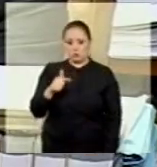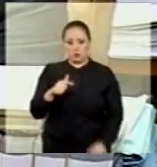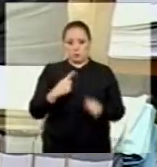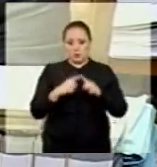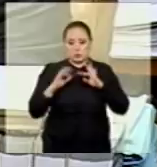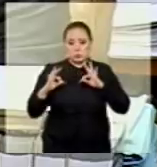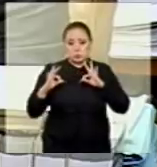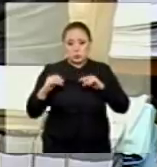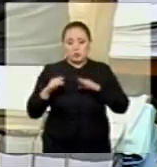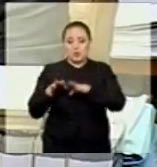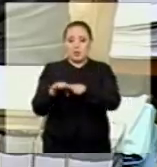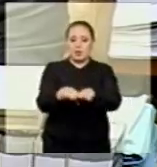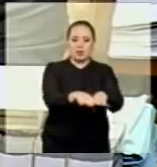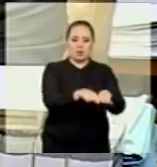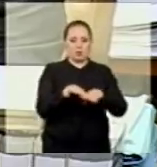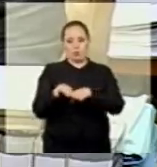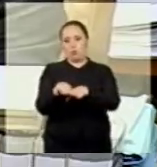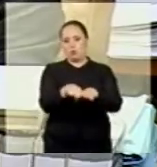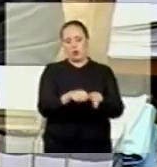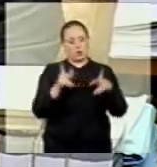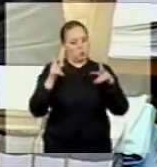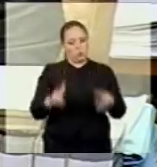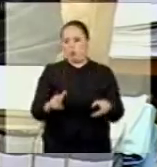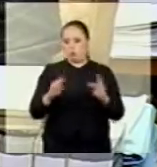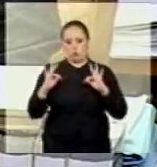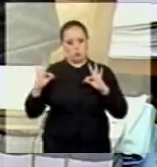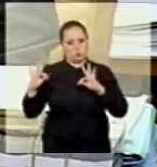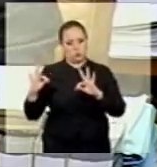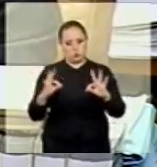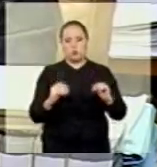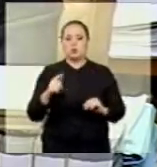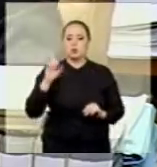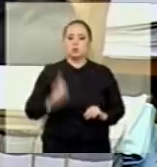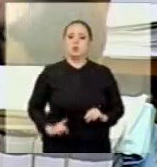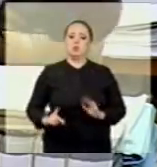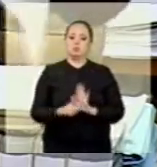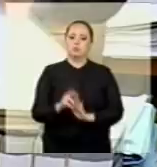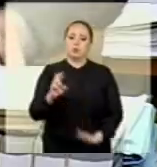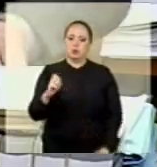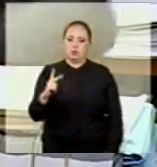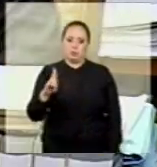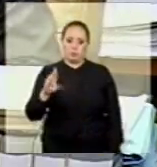todos irmana, iguala e nivela o direito da República.